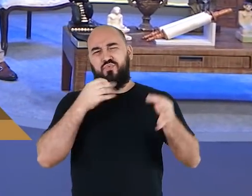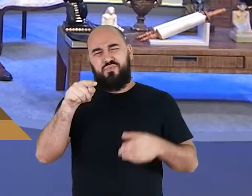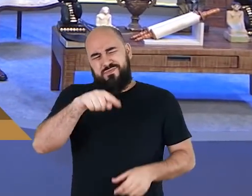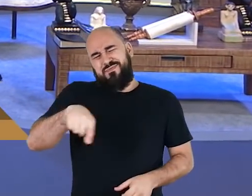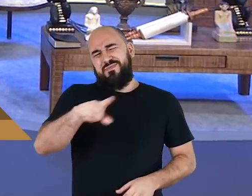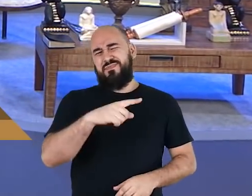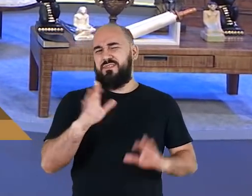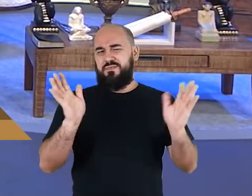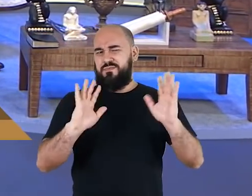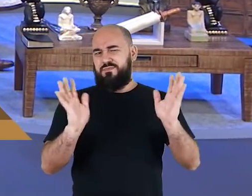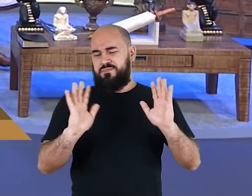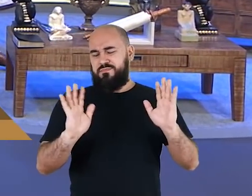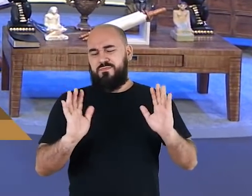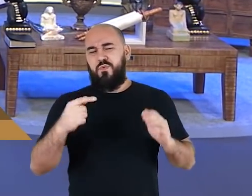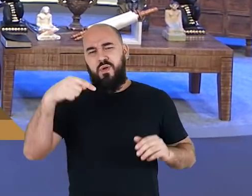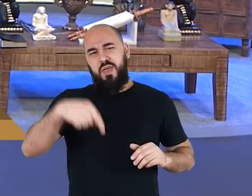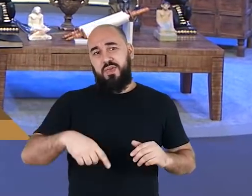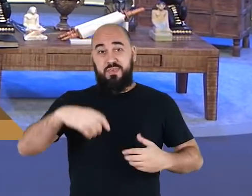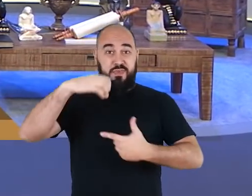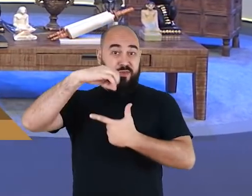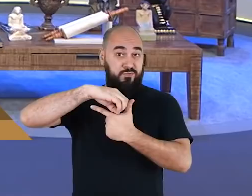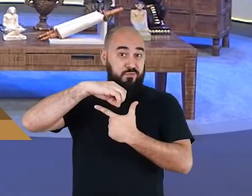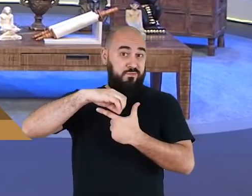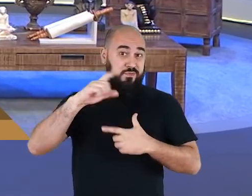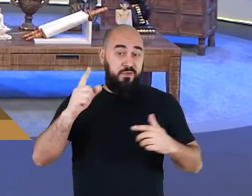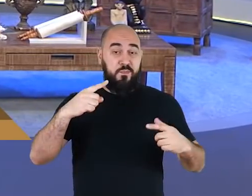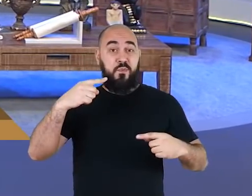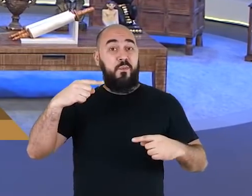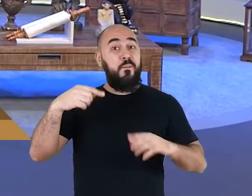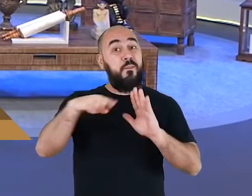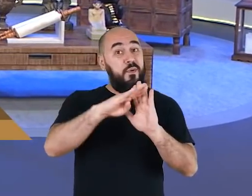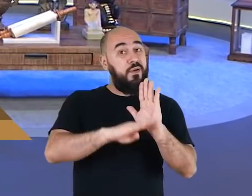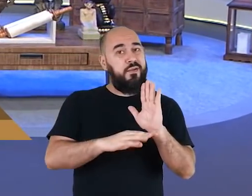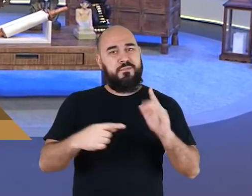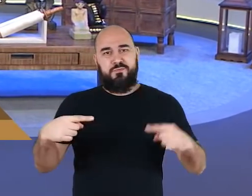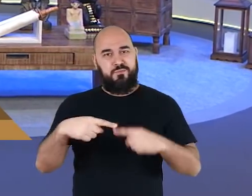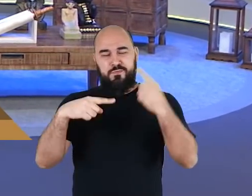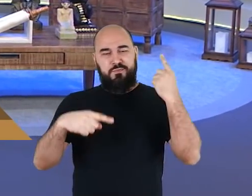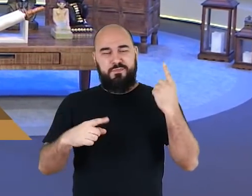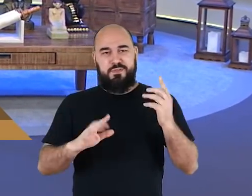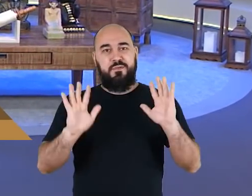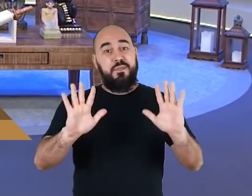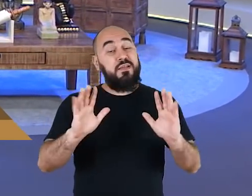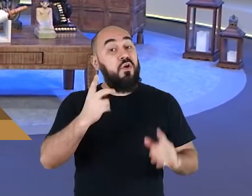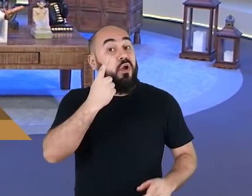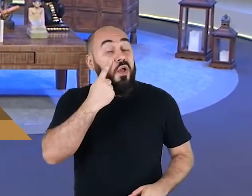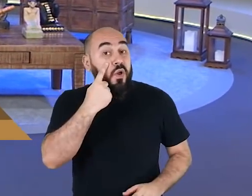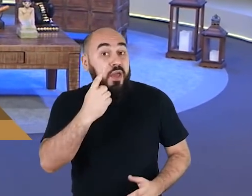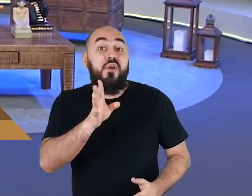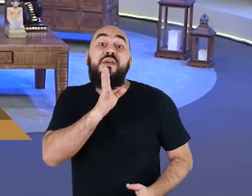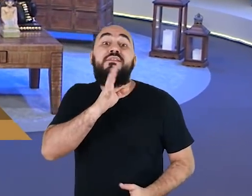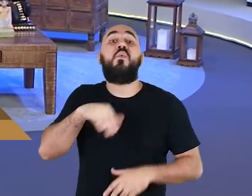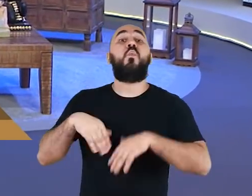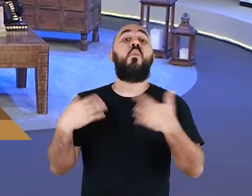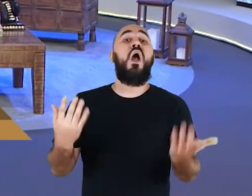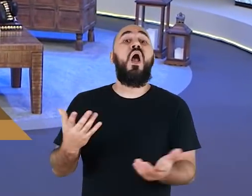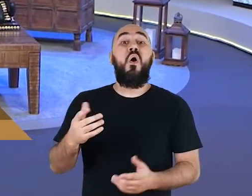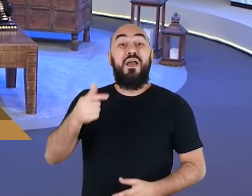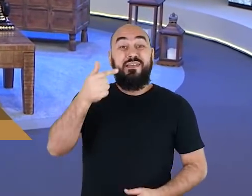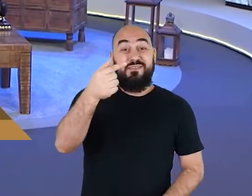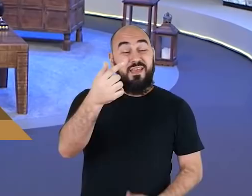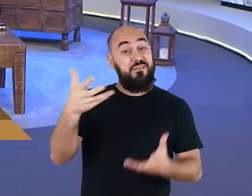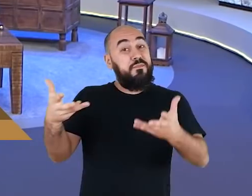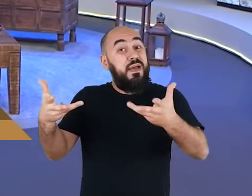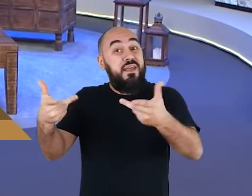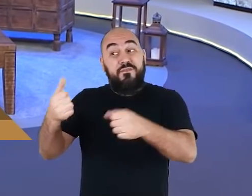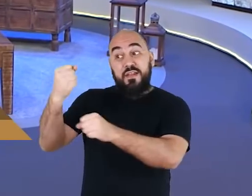pertence a esse programa, isso é mais de cunho turístico e promocional, eu gostaria de levar você hoje a conhecer quais foram as 7